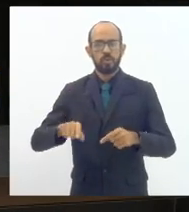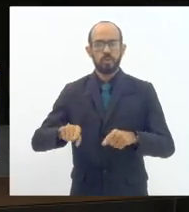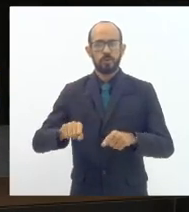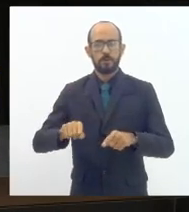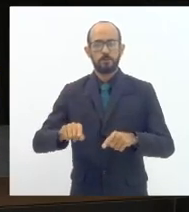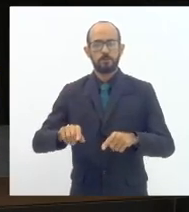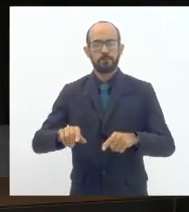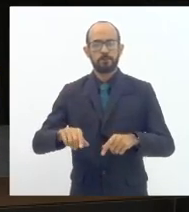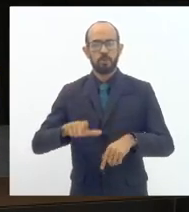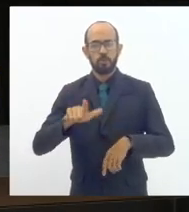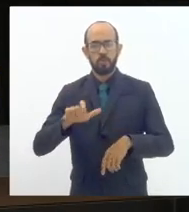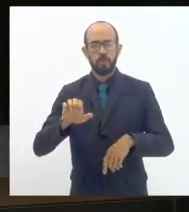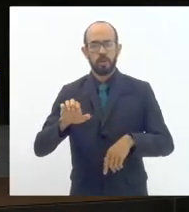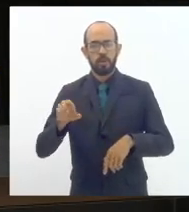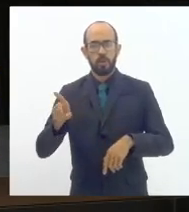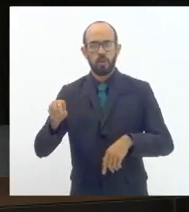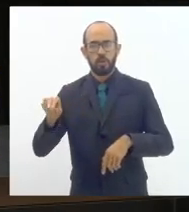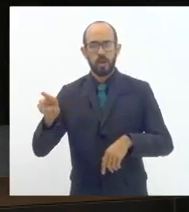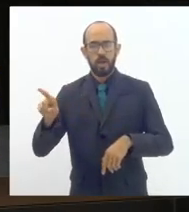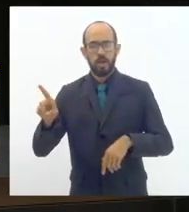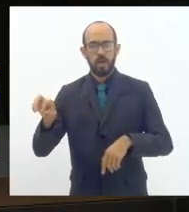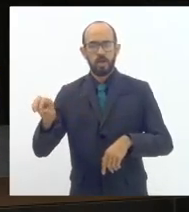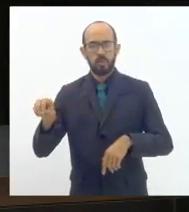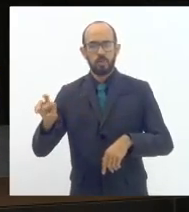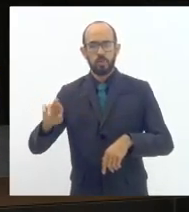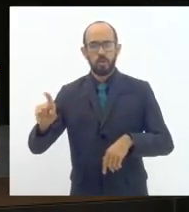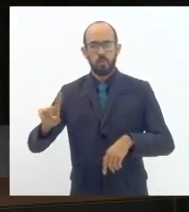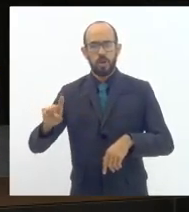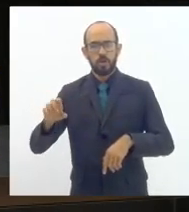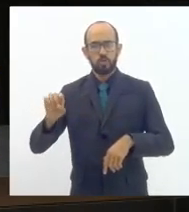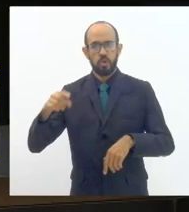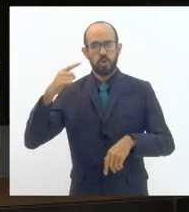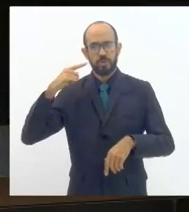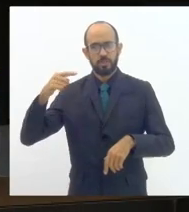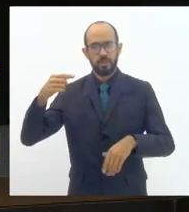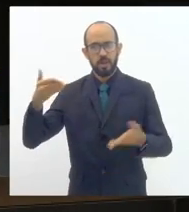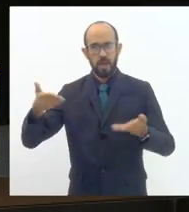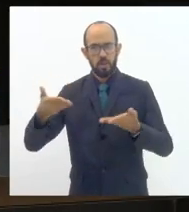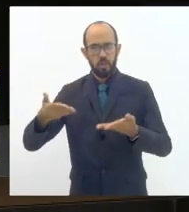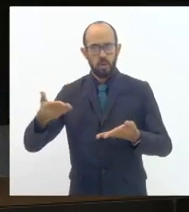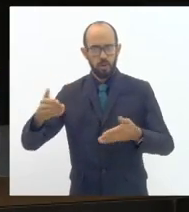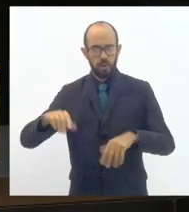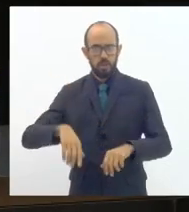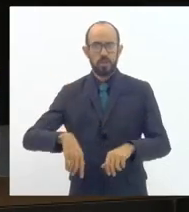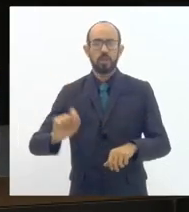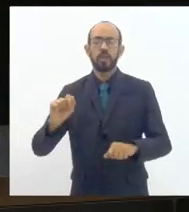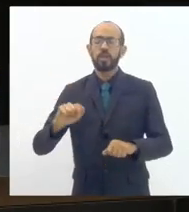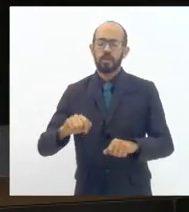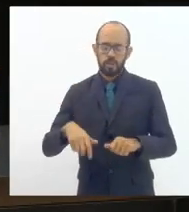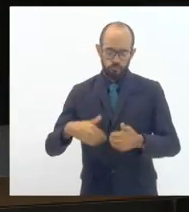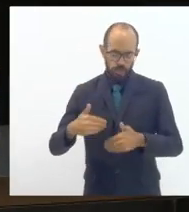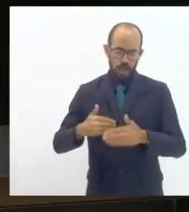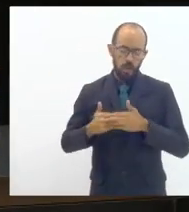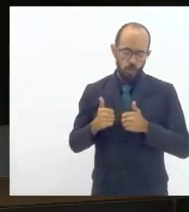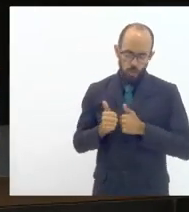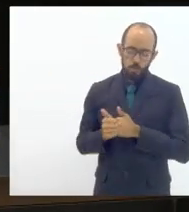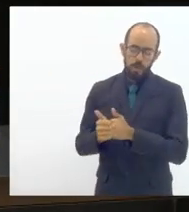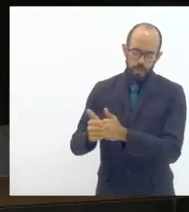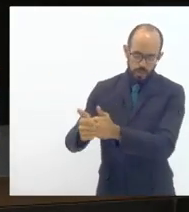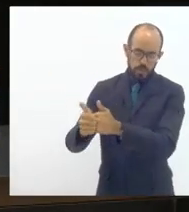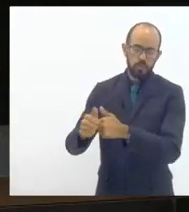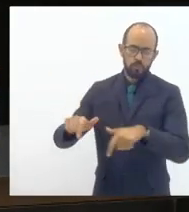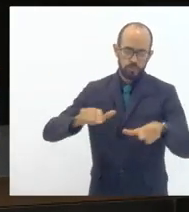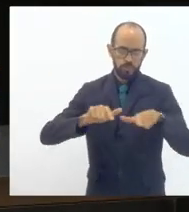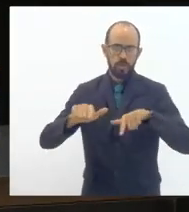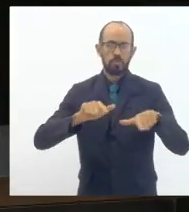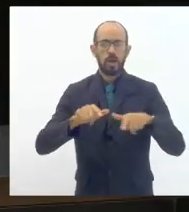o Leonardo, ele não está somente essa semana com vocês, ele já vem acompanhando esse trabalho já há muito tempo, como o